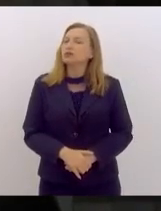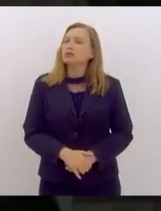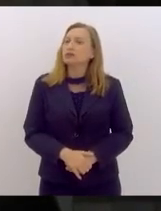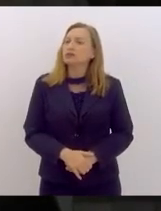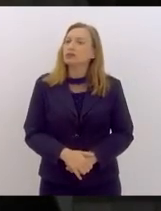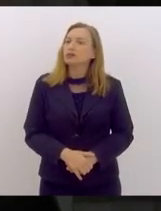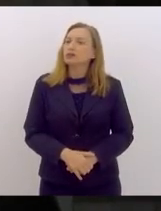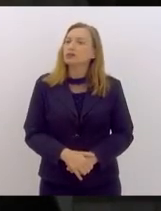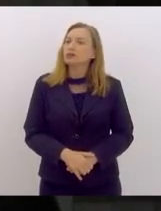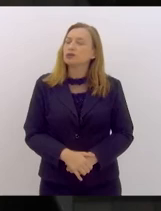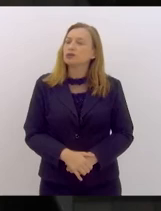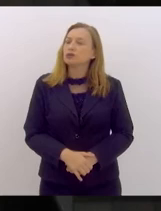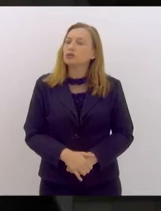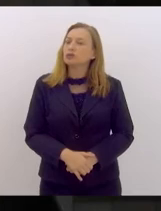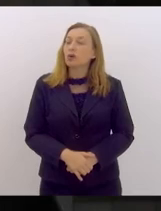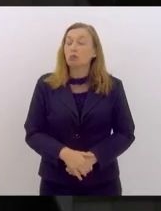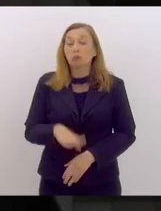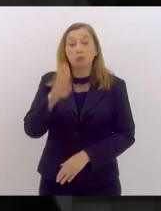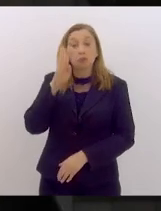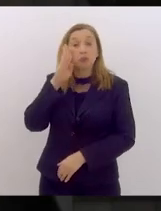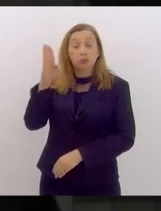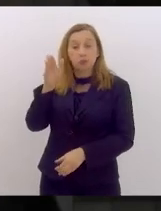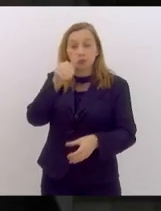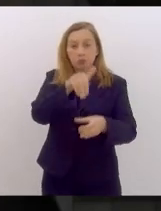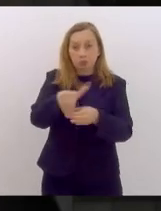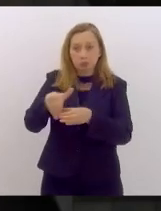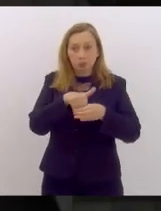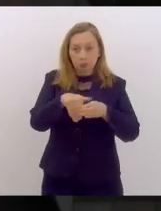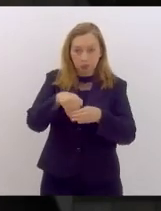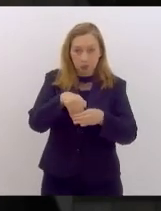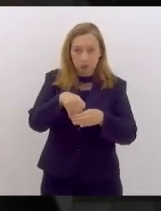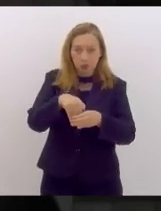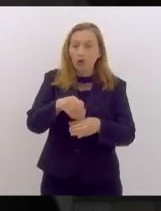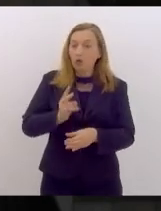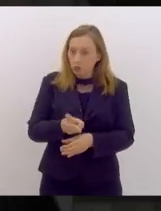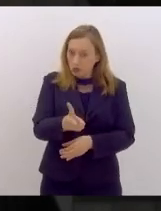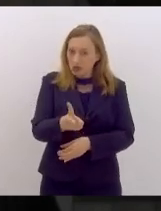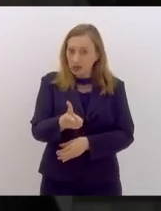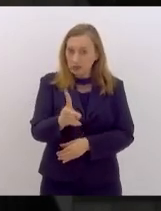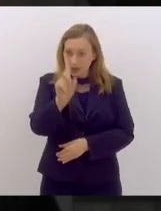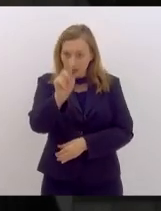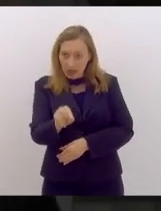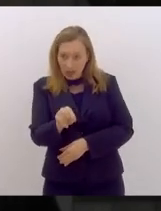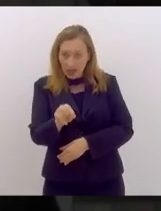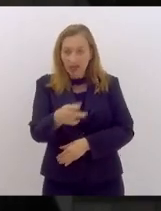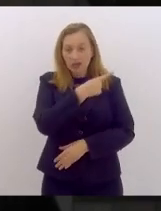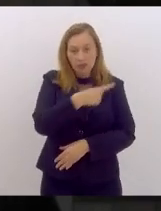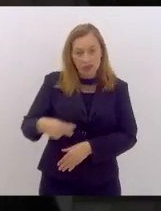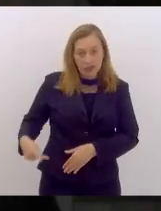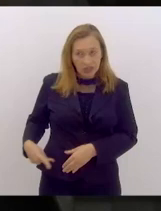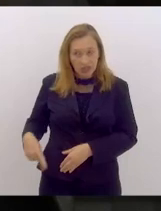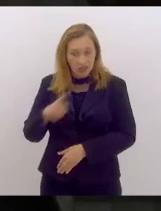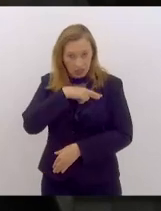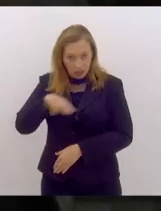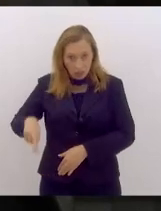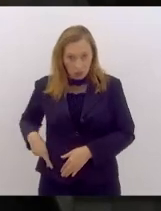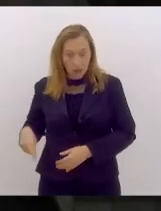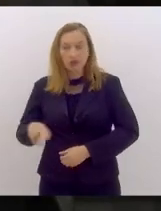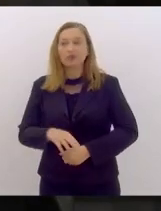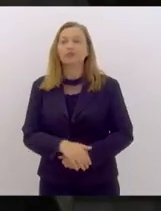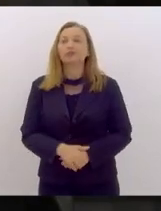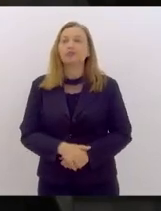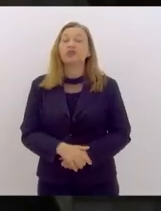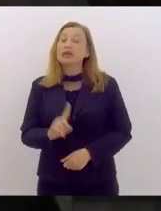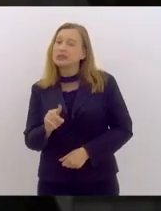que a eleição principal é a como sempre foi a de Presidente da República